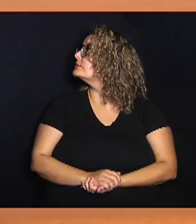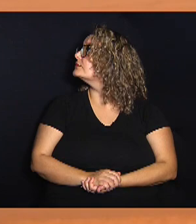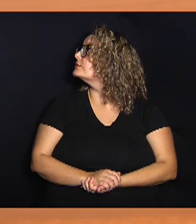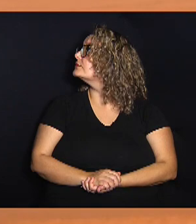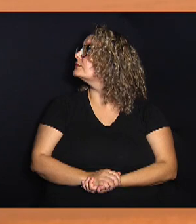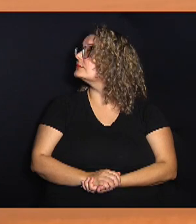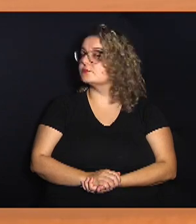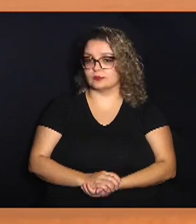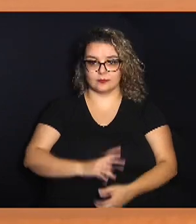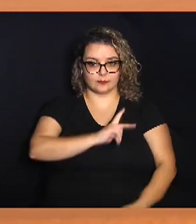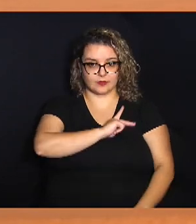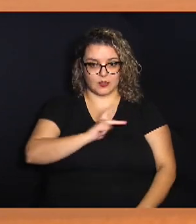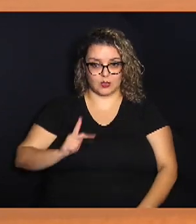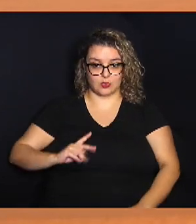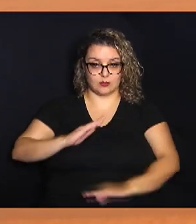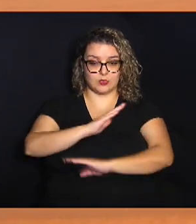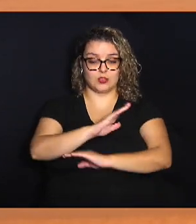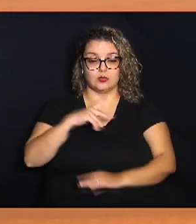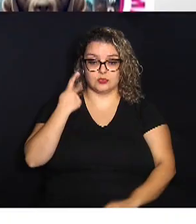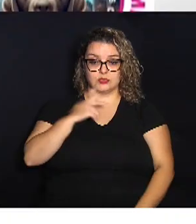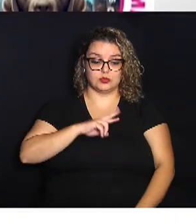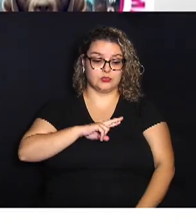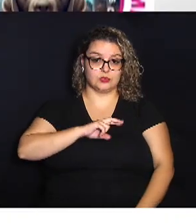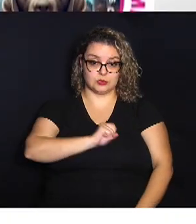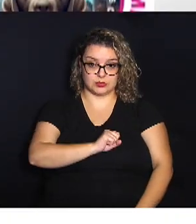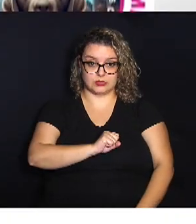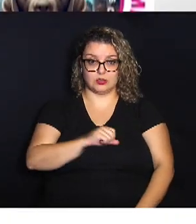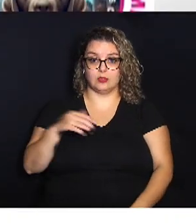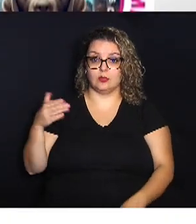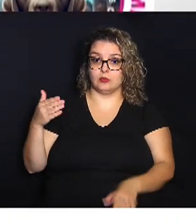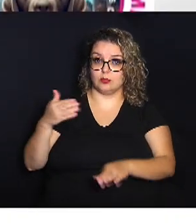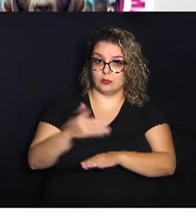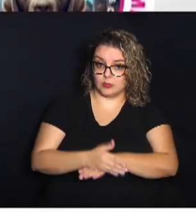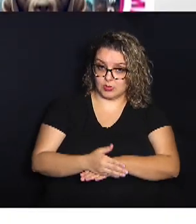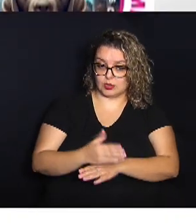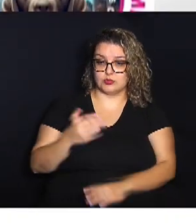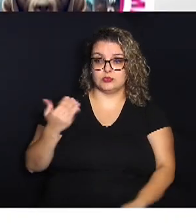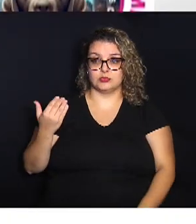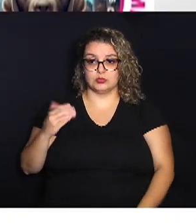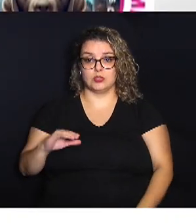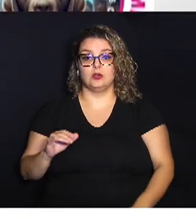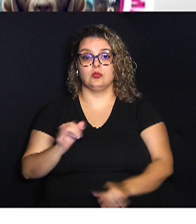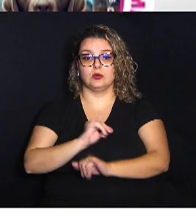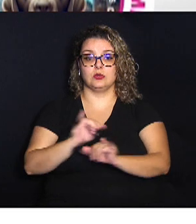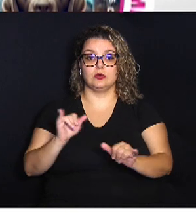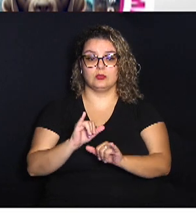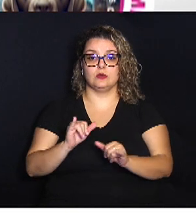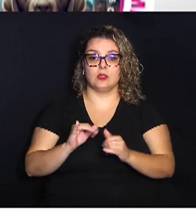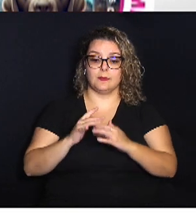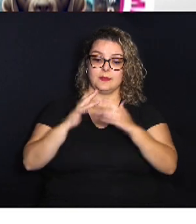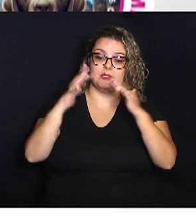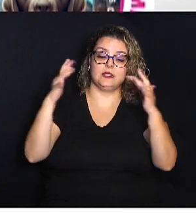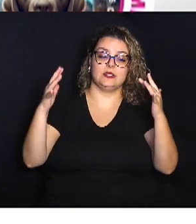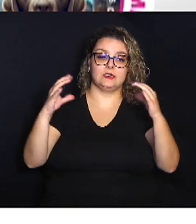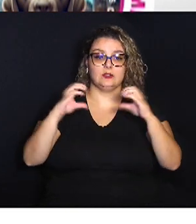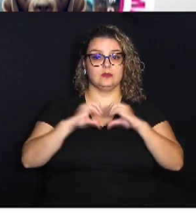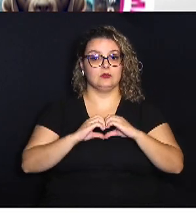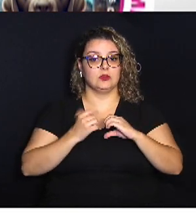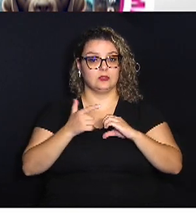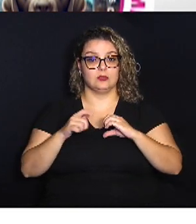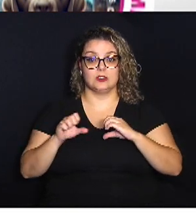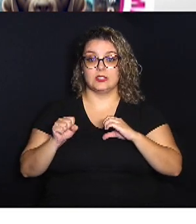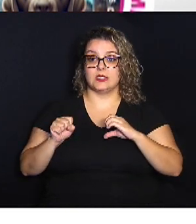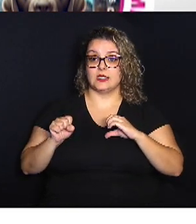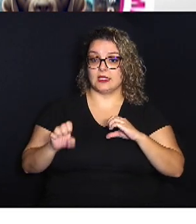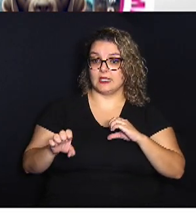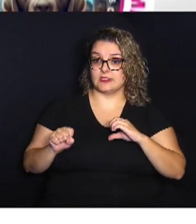O presidente da Câmara, vereador Luiz Rossini, participou do lançamento da campanha Brilhe com Amor Sem Estampido, por